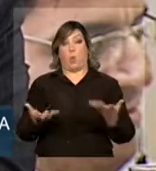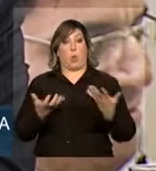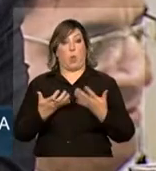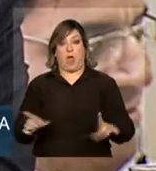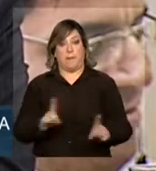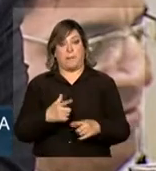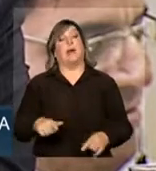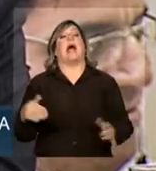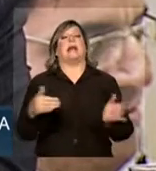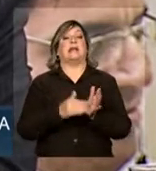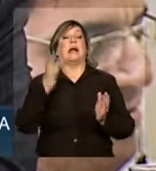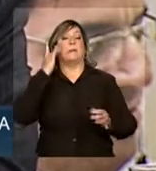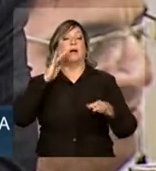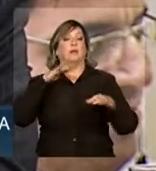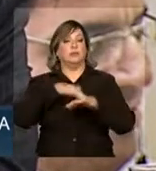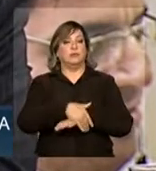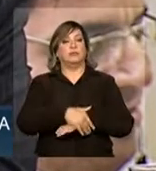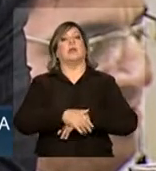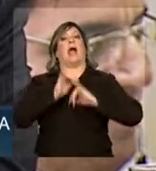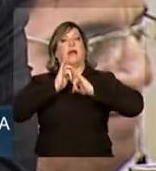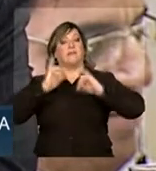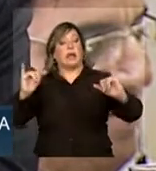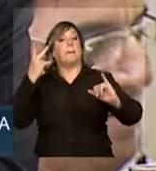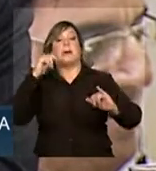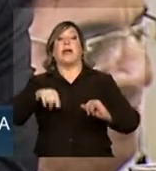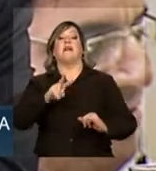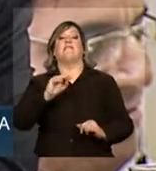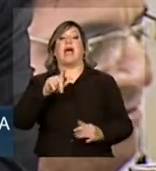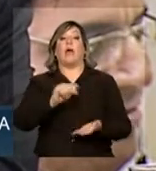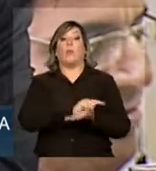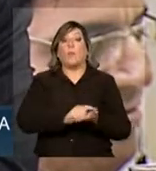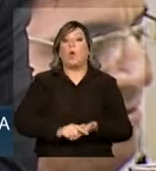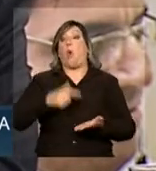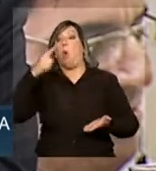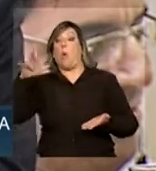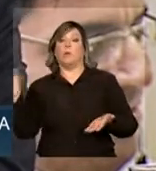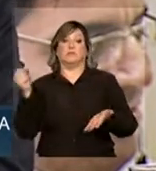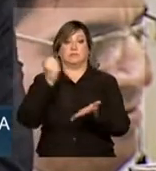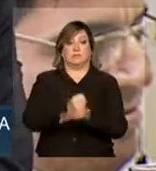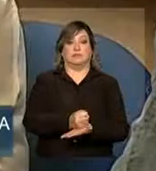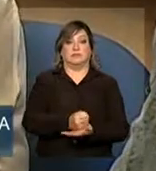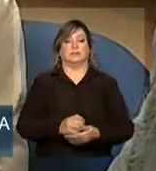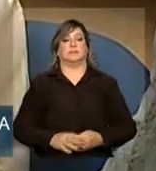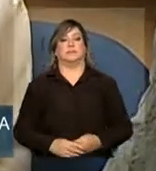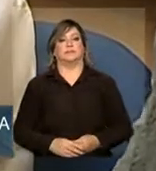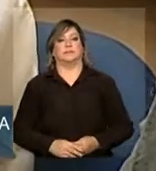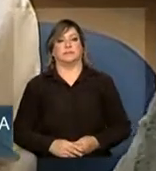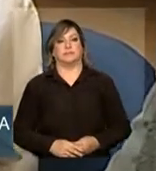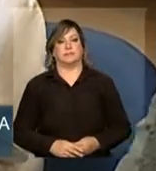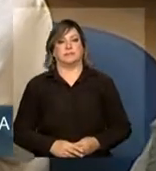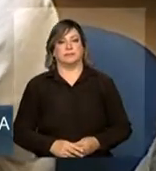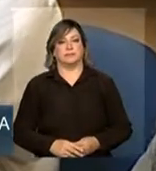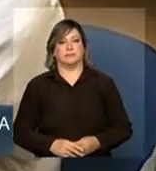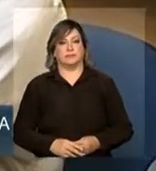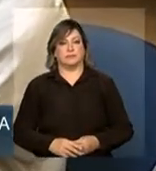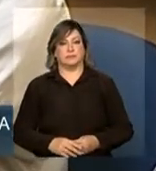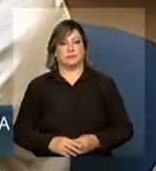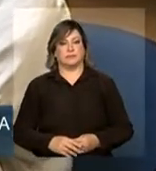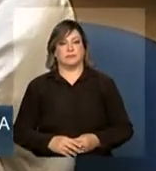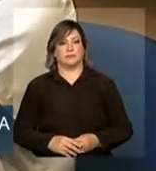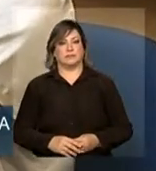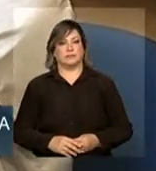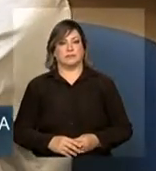amanhã à noite para poder oferecer essa vaga no processo de inscrição tá acontecendo no segundo mês mas quando o senhor diz que já tá